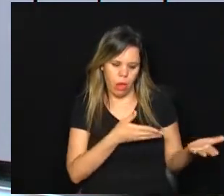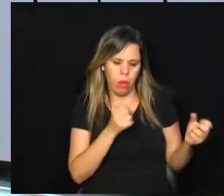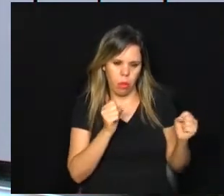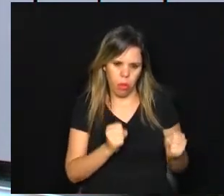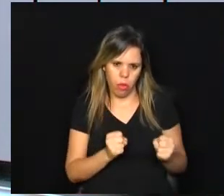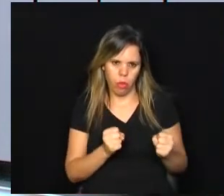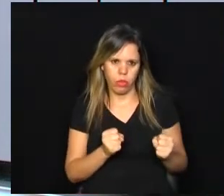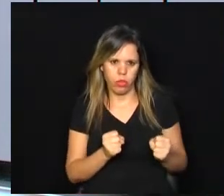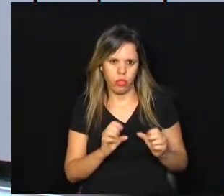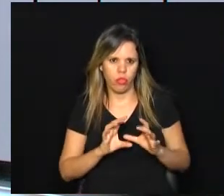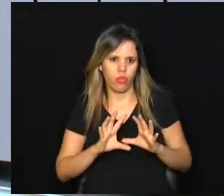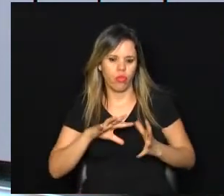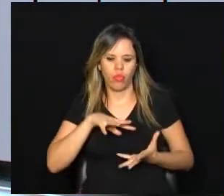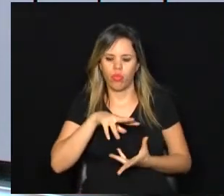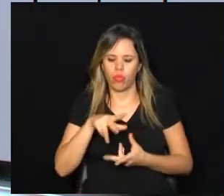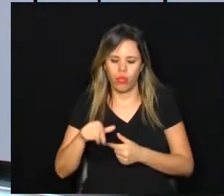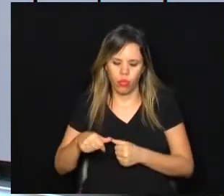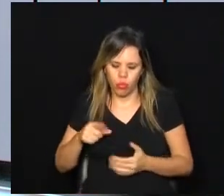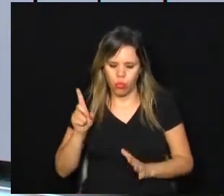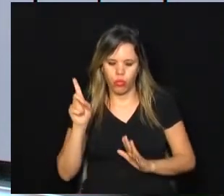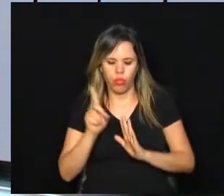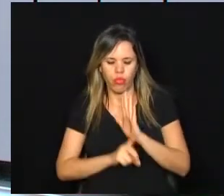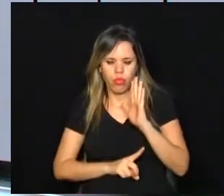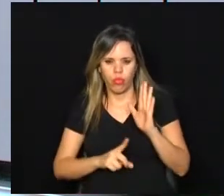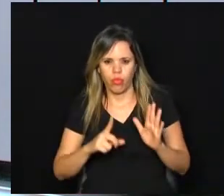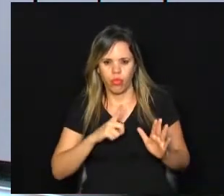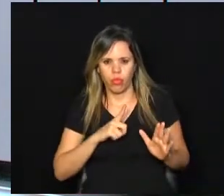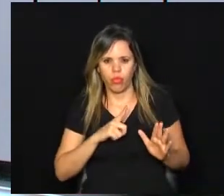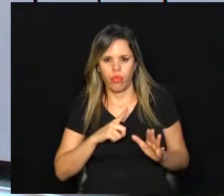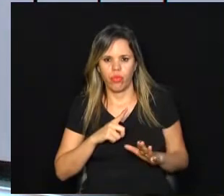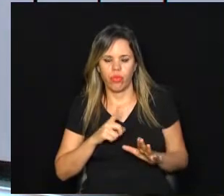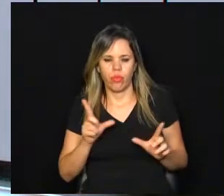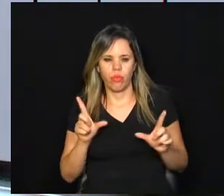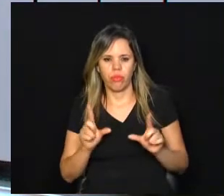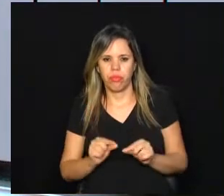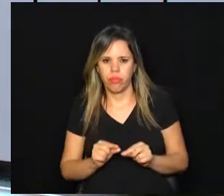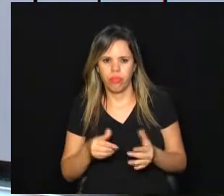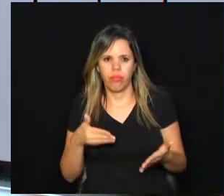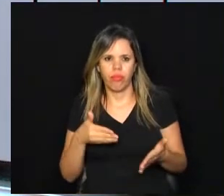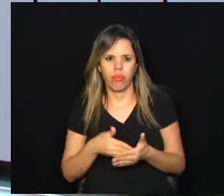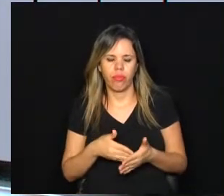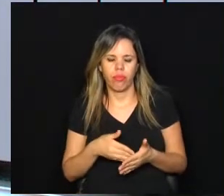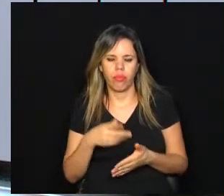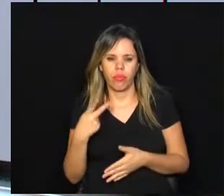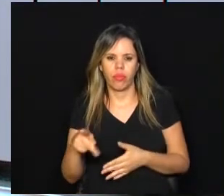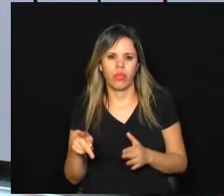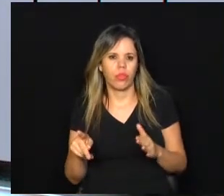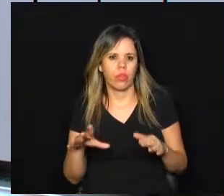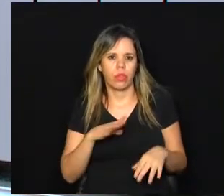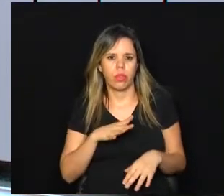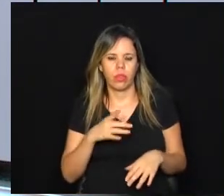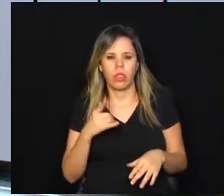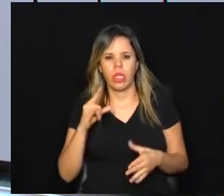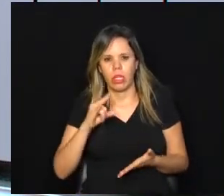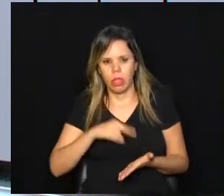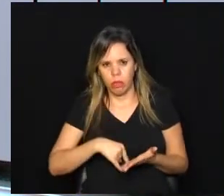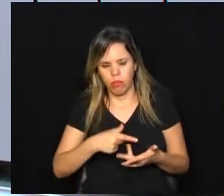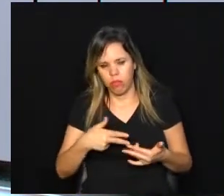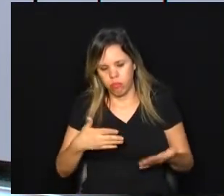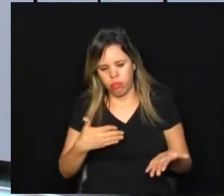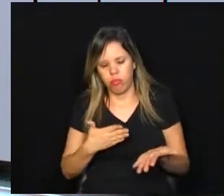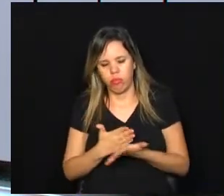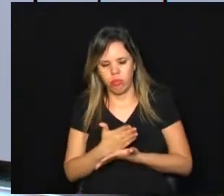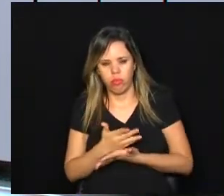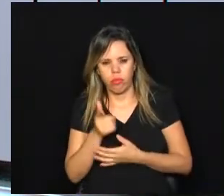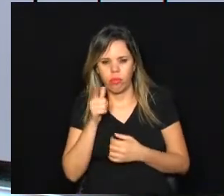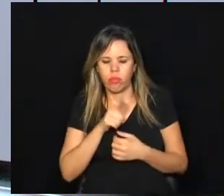bem universal. Você tem que garantir, você não pode represar. Até para fazer uma represa na tua propriedade, você tem que ter outorga, autorização,